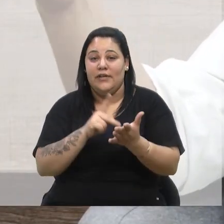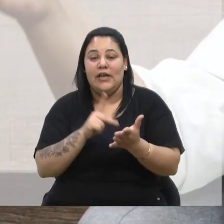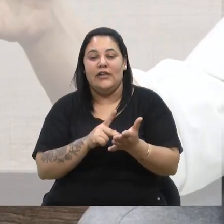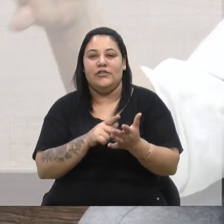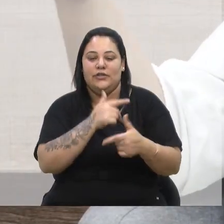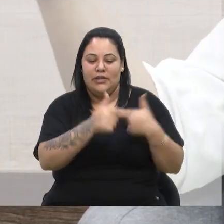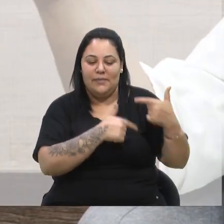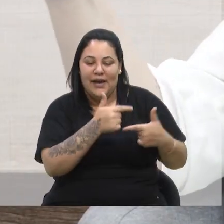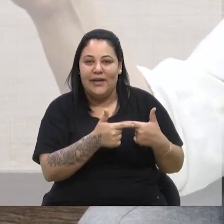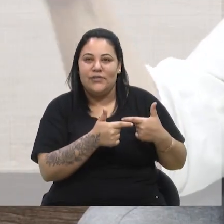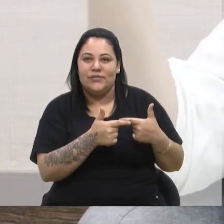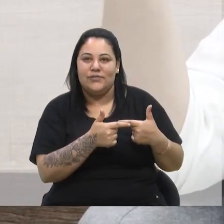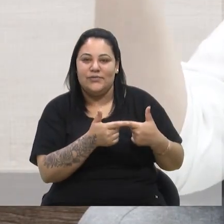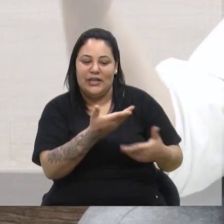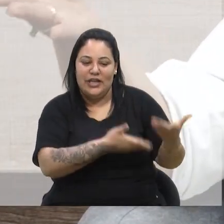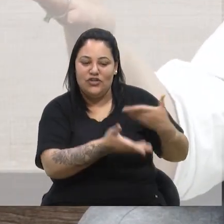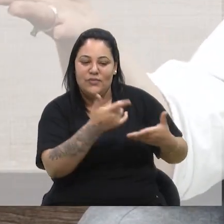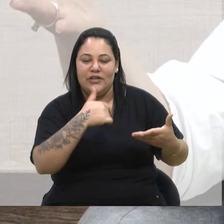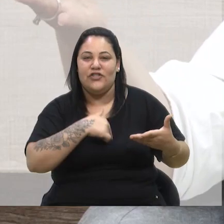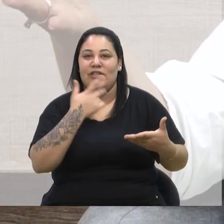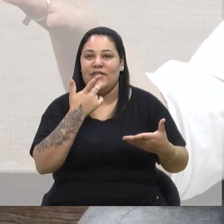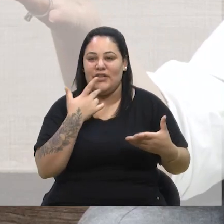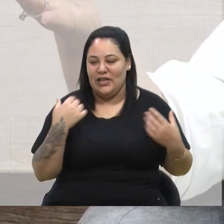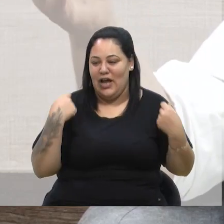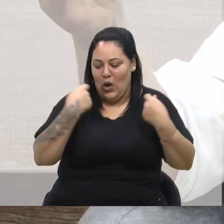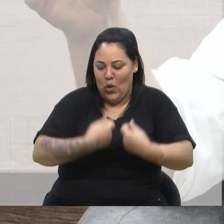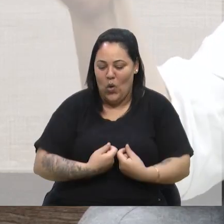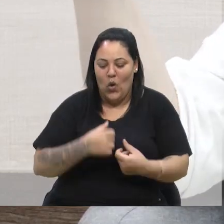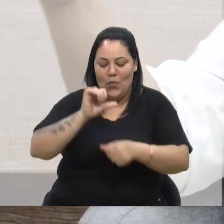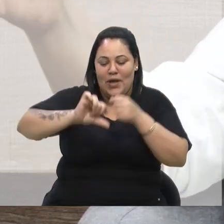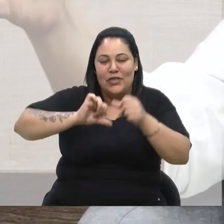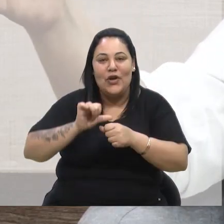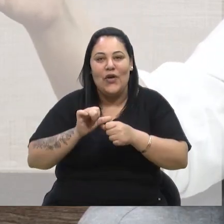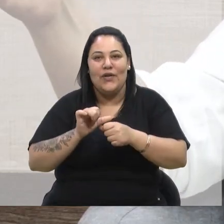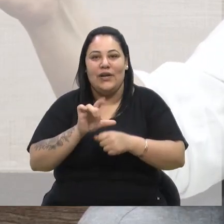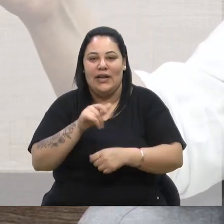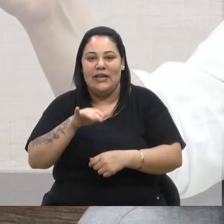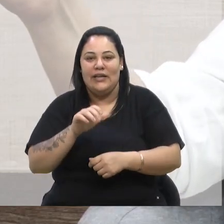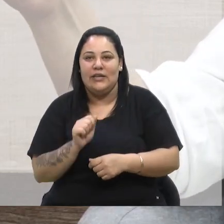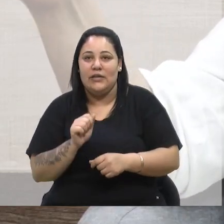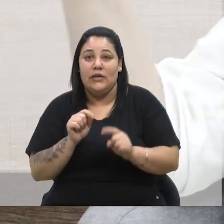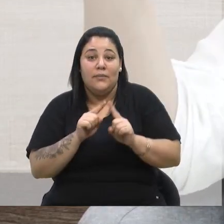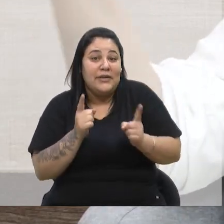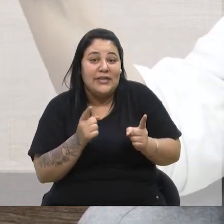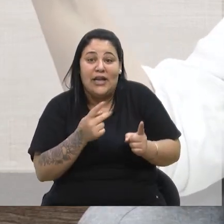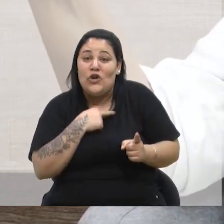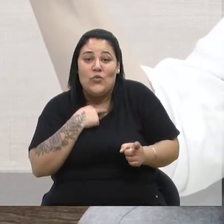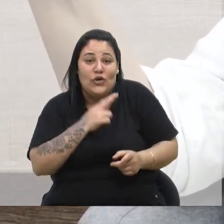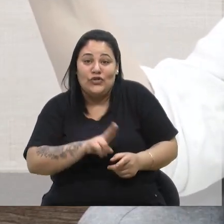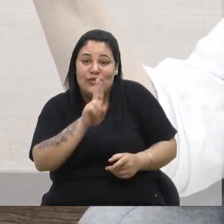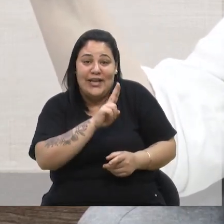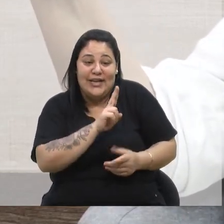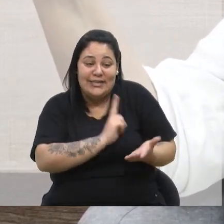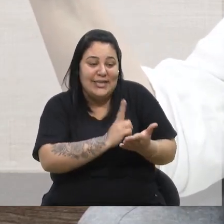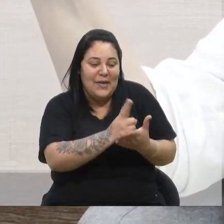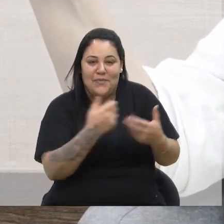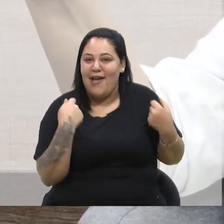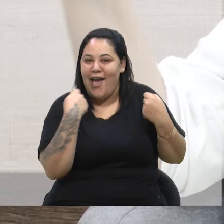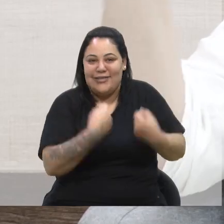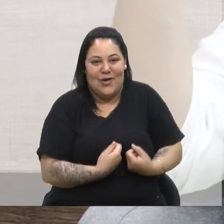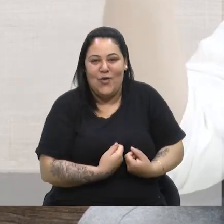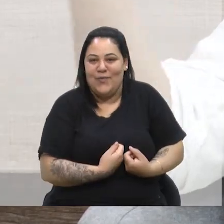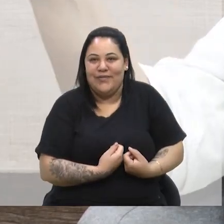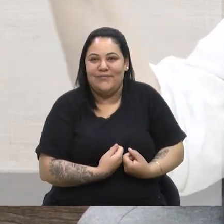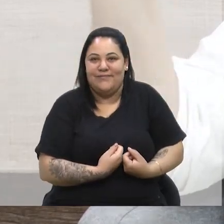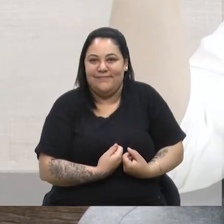está falando sobre a roupa e tal, ali aparece ali na adolescente, né? Mas ela não vai ficar com essa roupa para sempre. Sim,